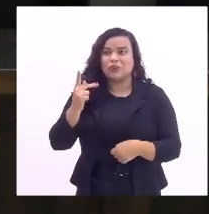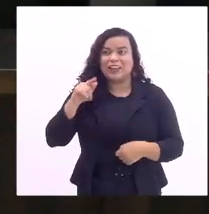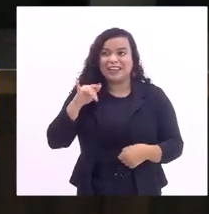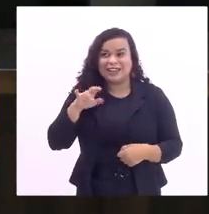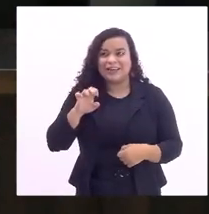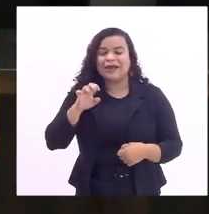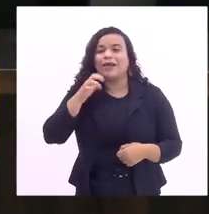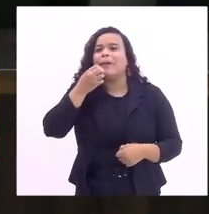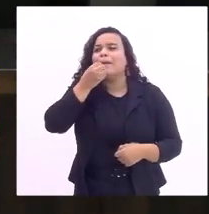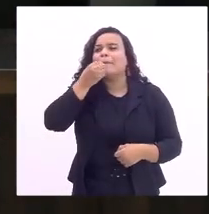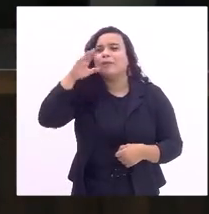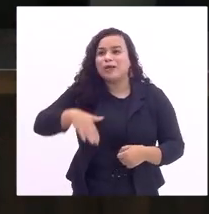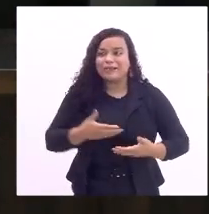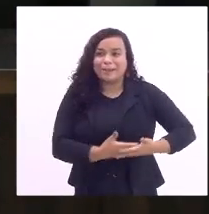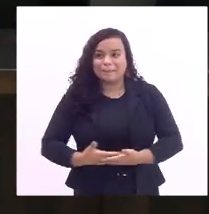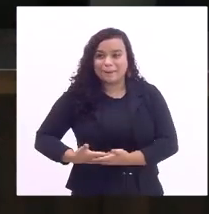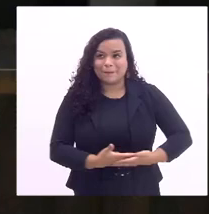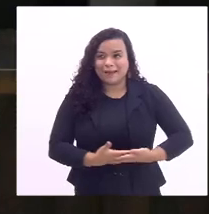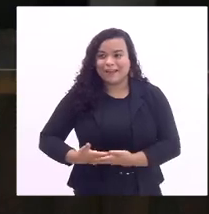Bebetão. Boa tarde, Sub.